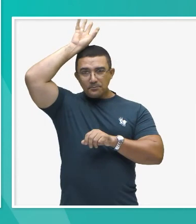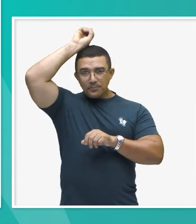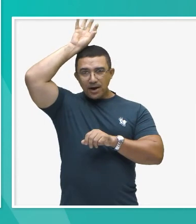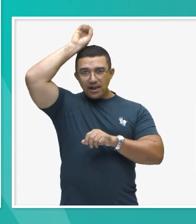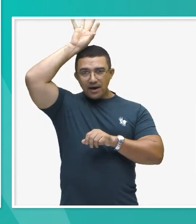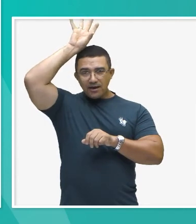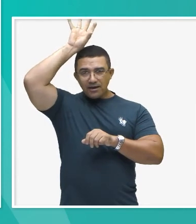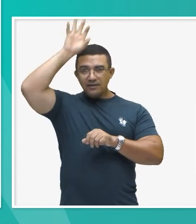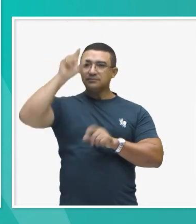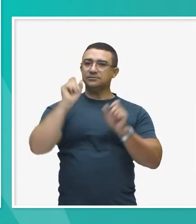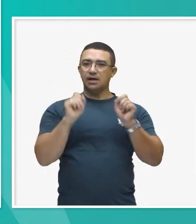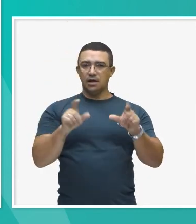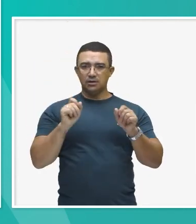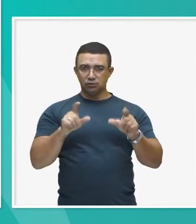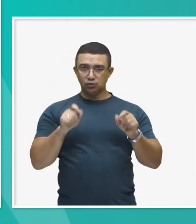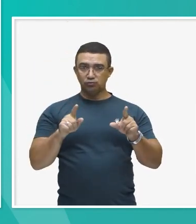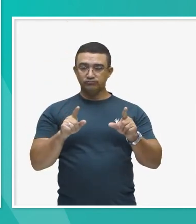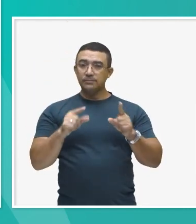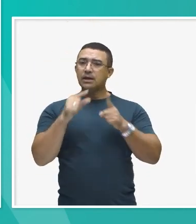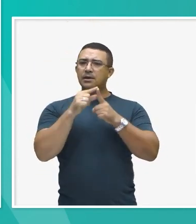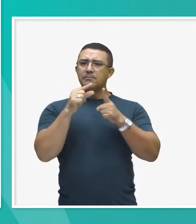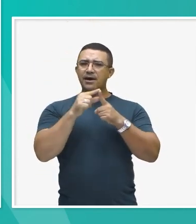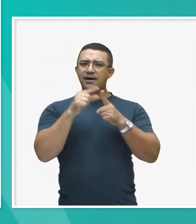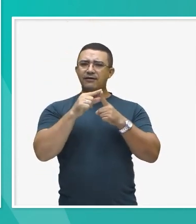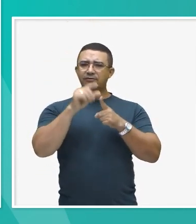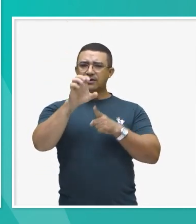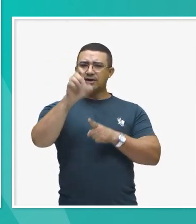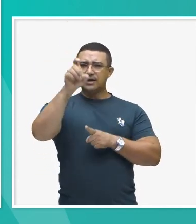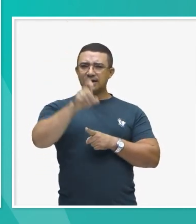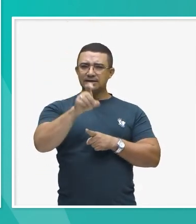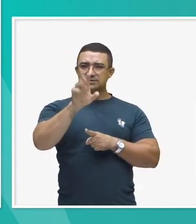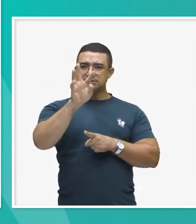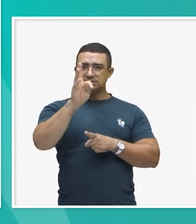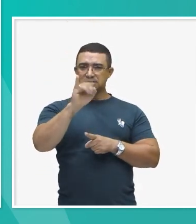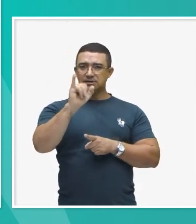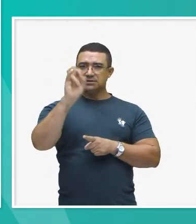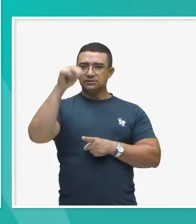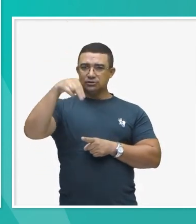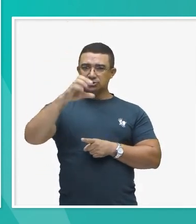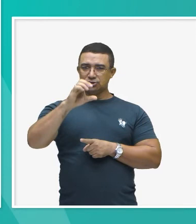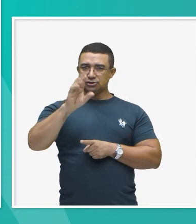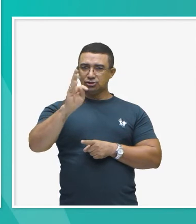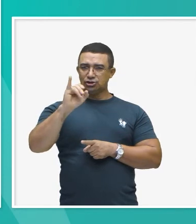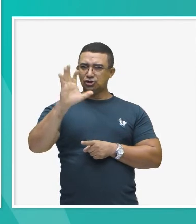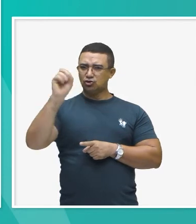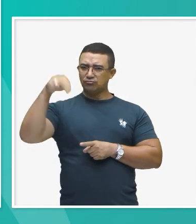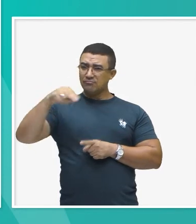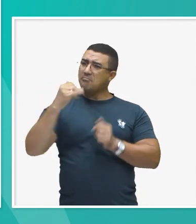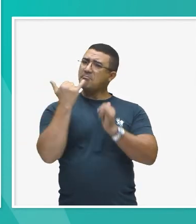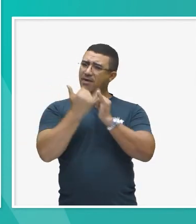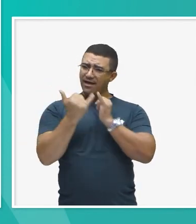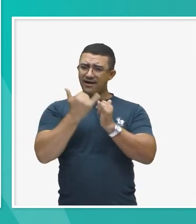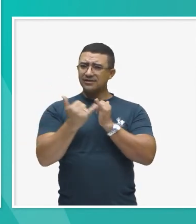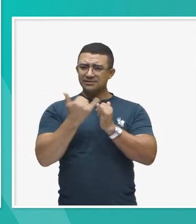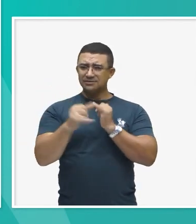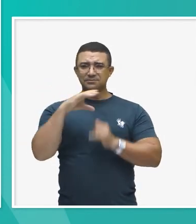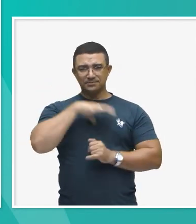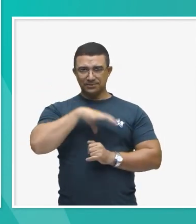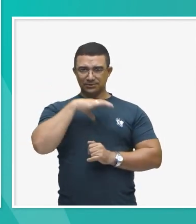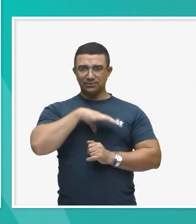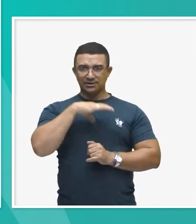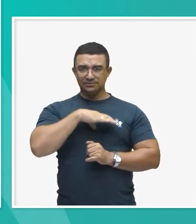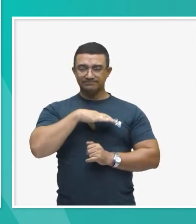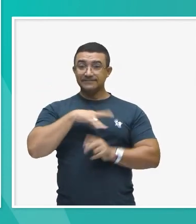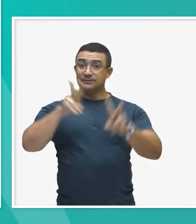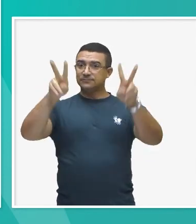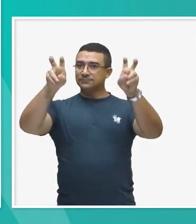uma palavra muito parecida com o que ela é na língua portuguesa. Então, assim, esse título aí foi bem